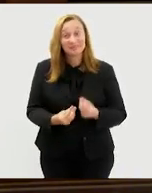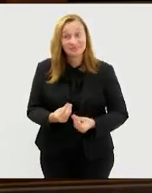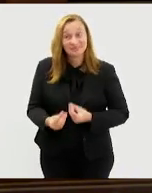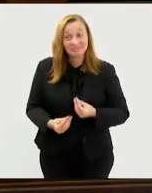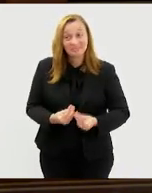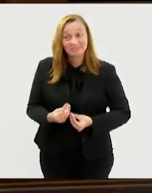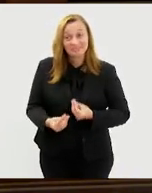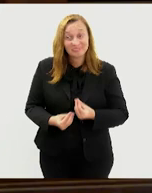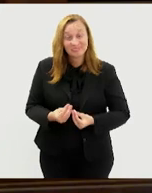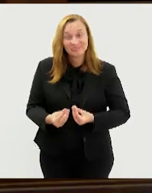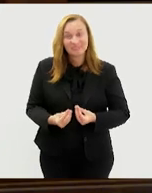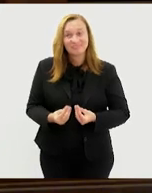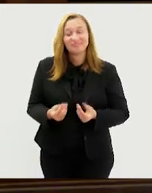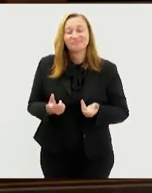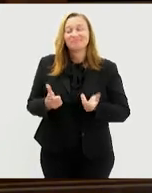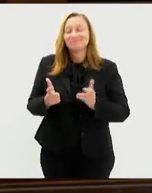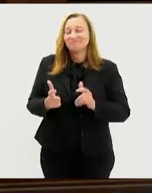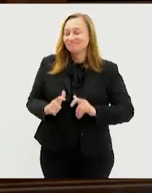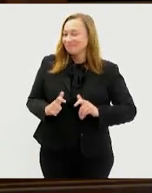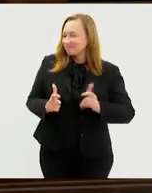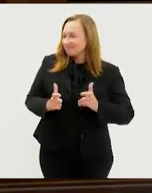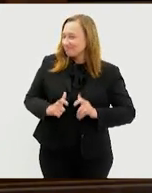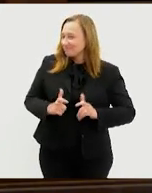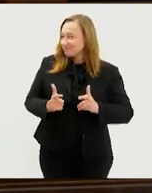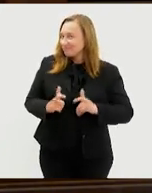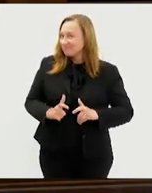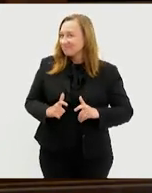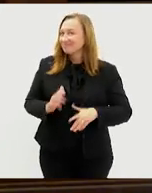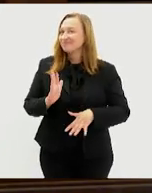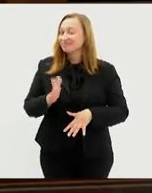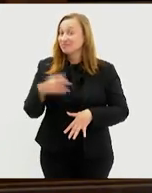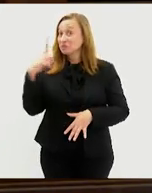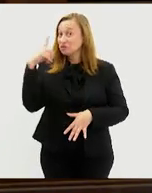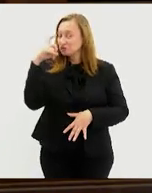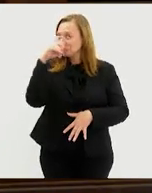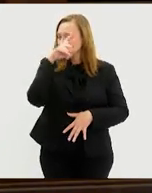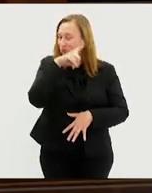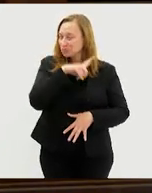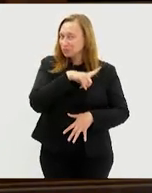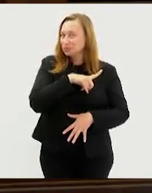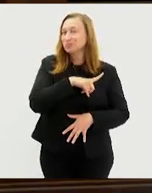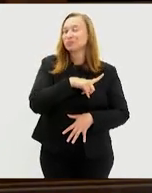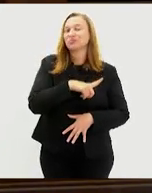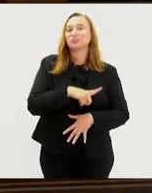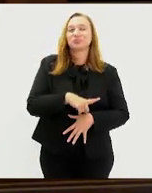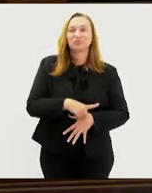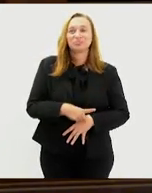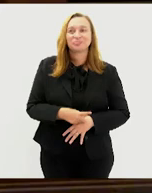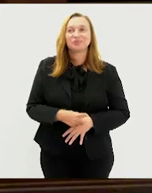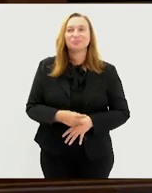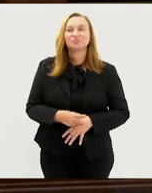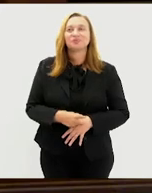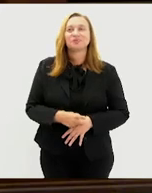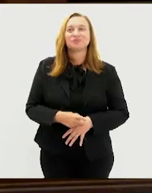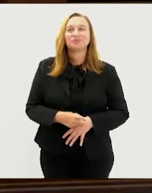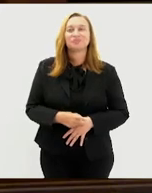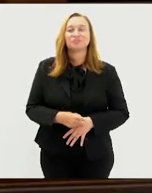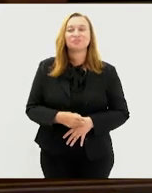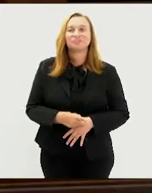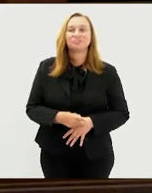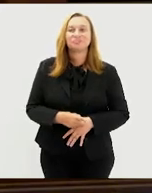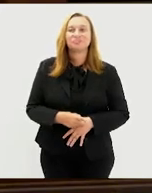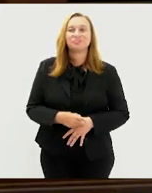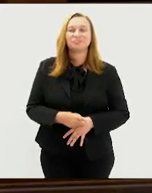este ambiente aqui já é um ambiente difícil né que em